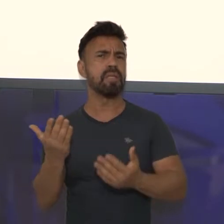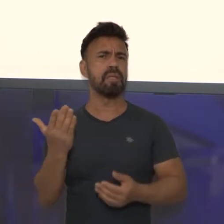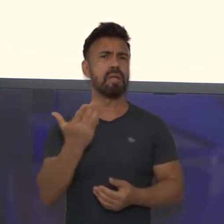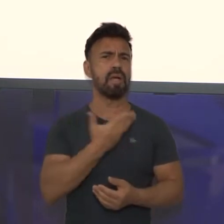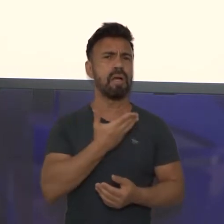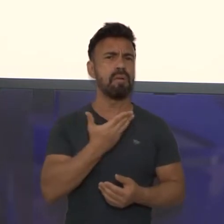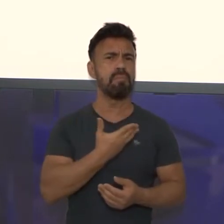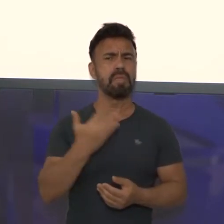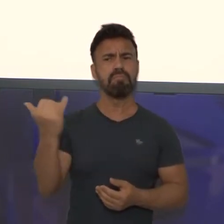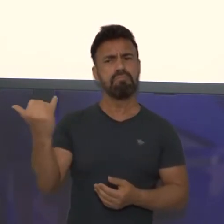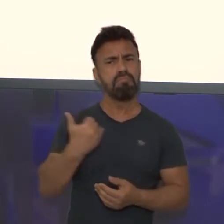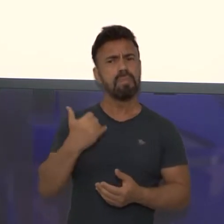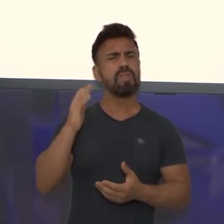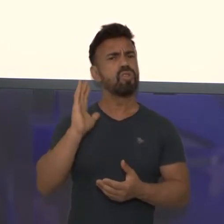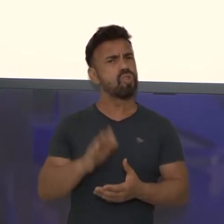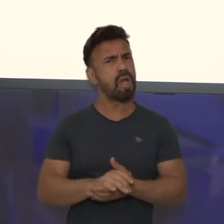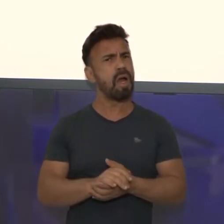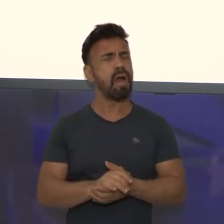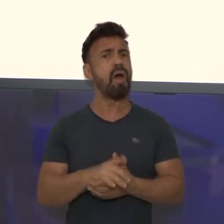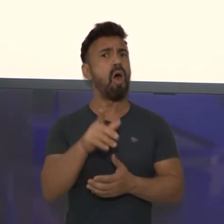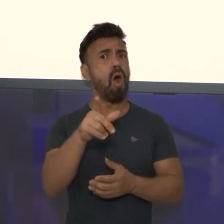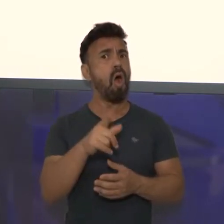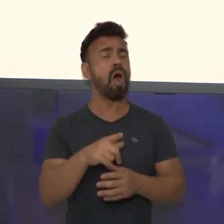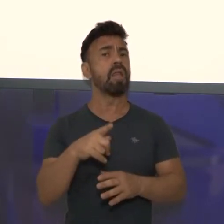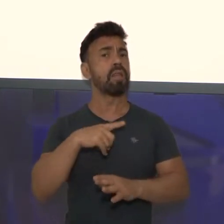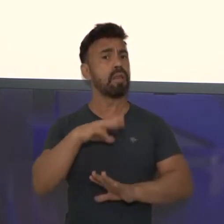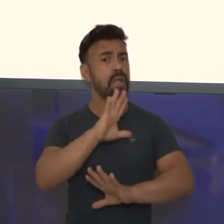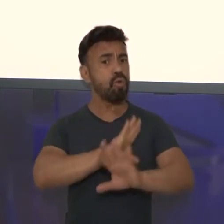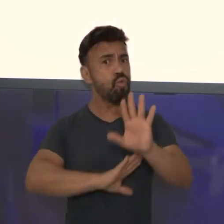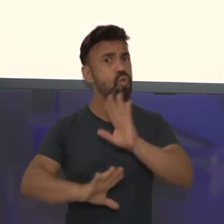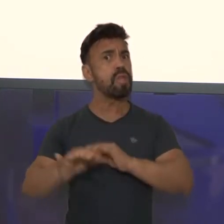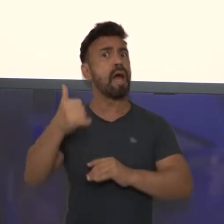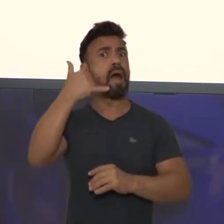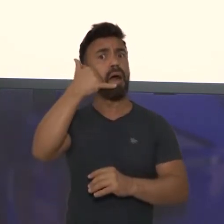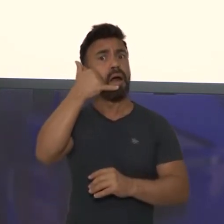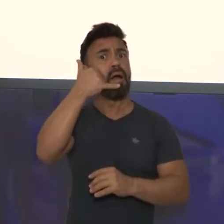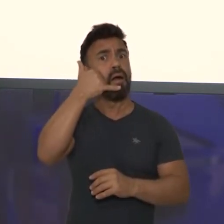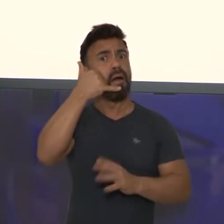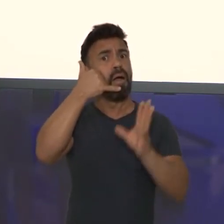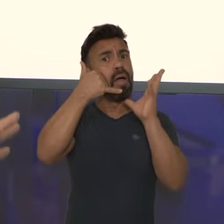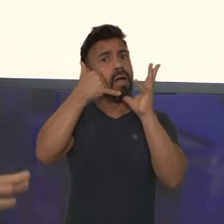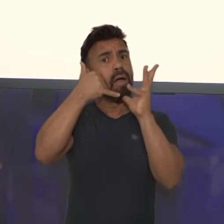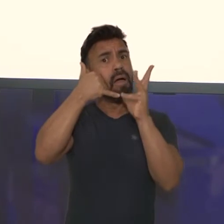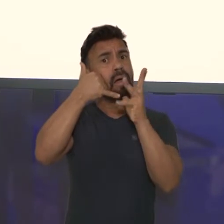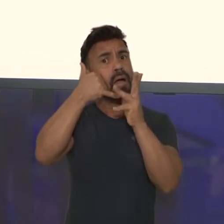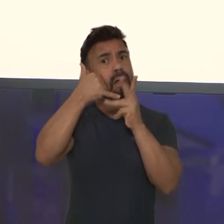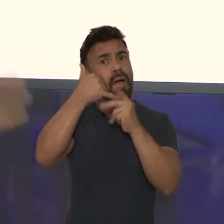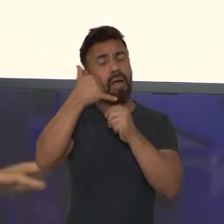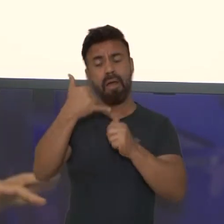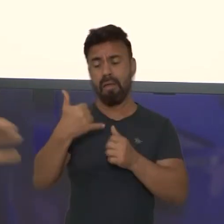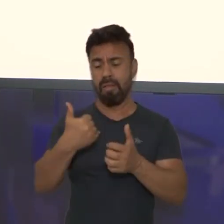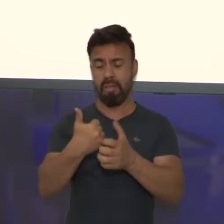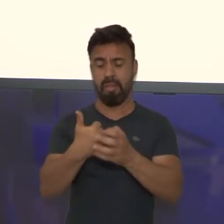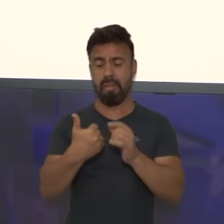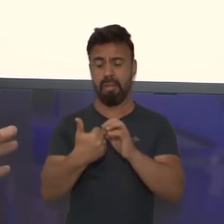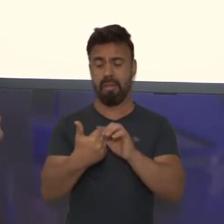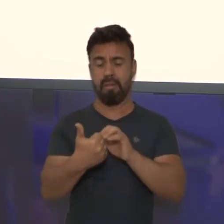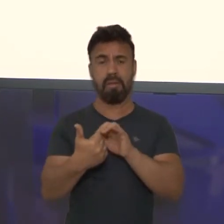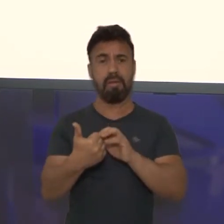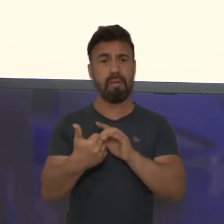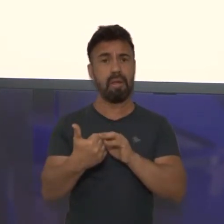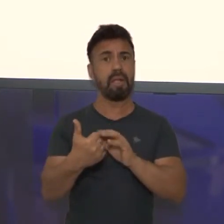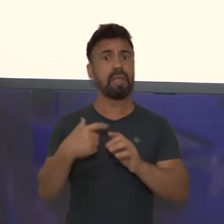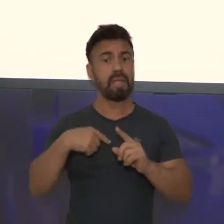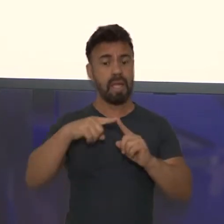chegou para você e disse assim, fulano, faz mal tu tá com o celular o tempo todo. Esse celular aí tem radiação e essa radiação